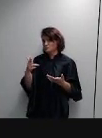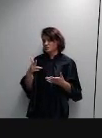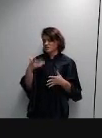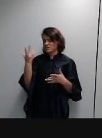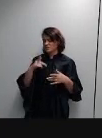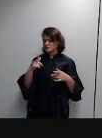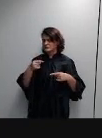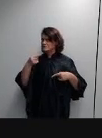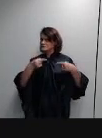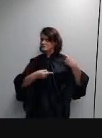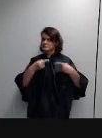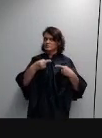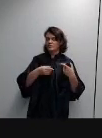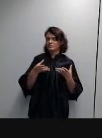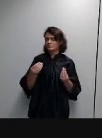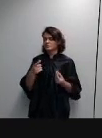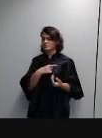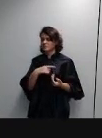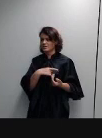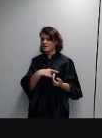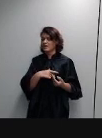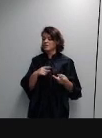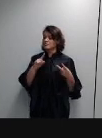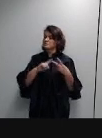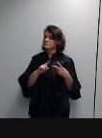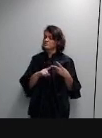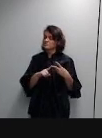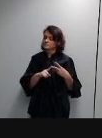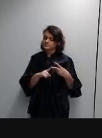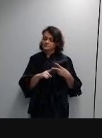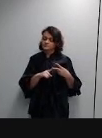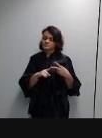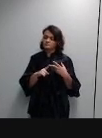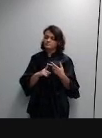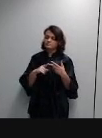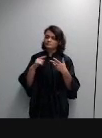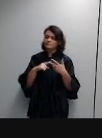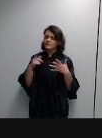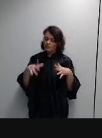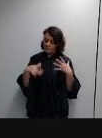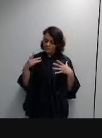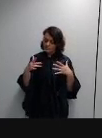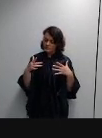aplicar em segundo em si acolhendo-o funcionamento incrível